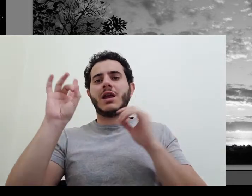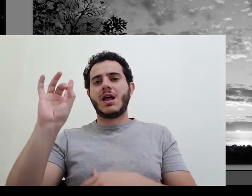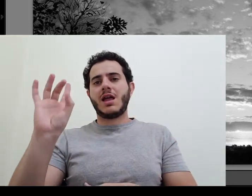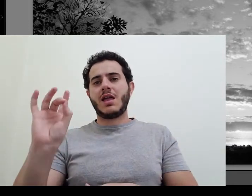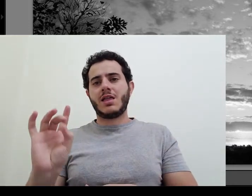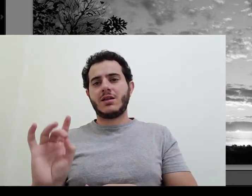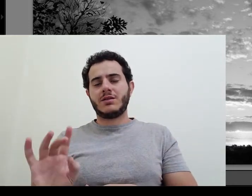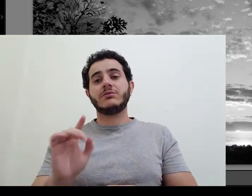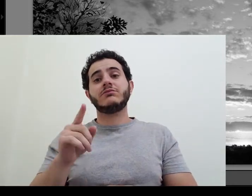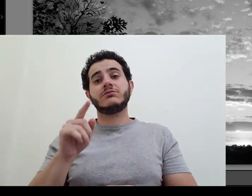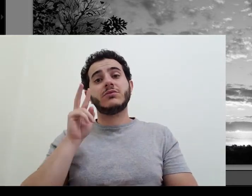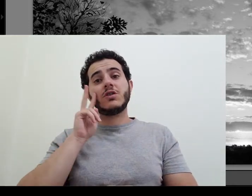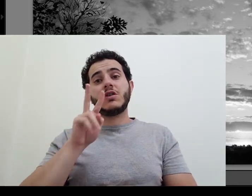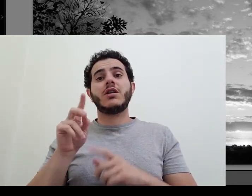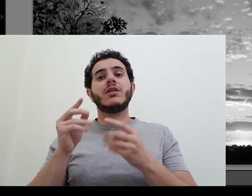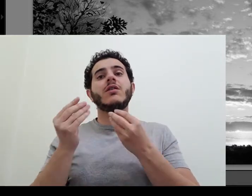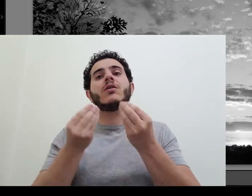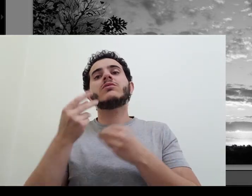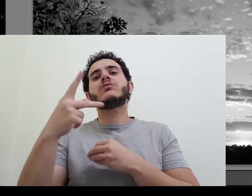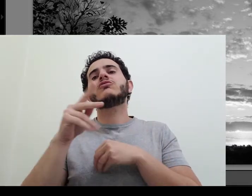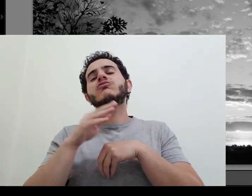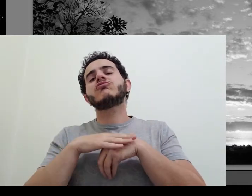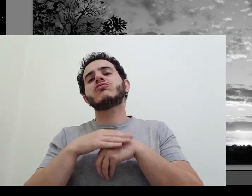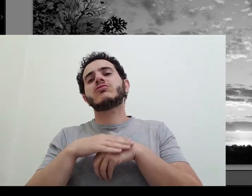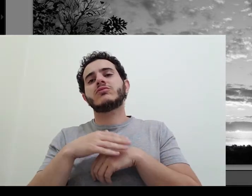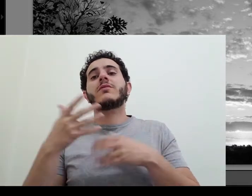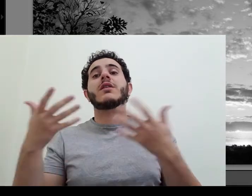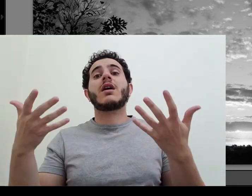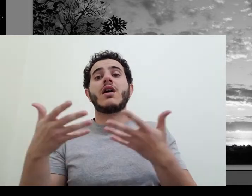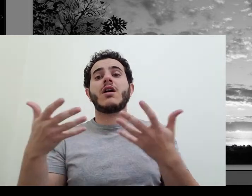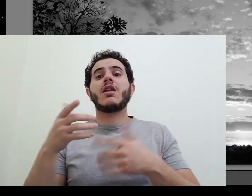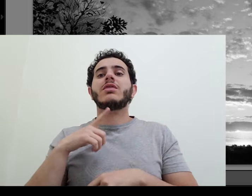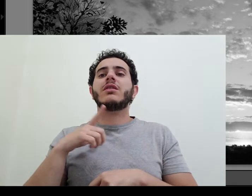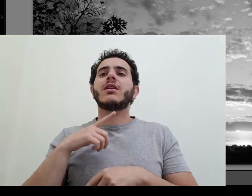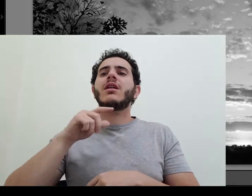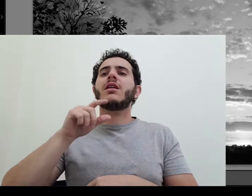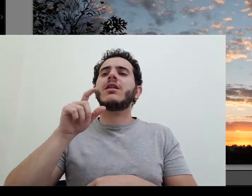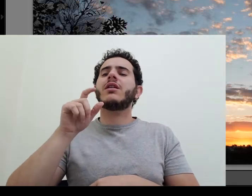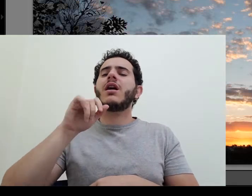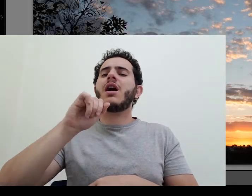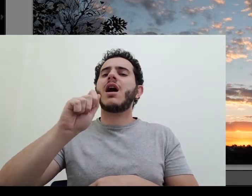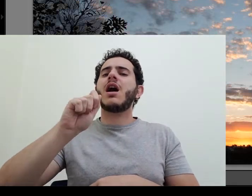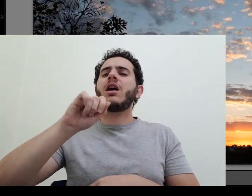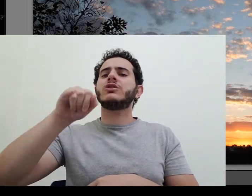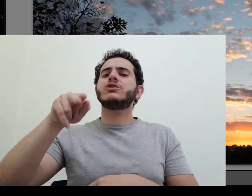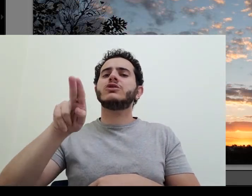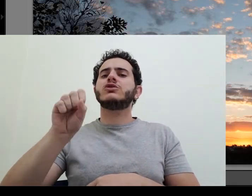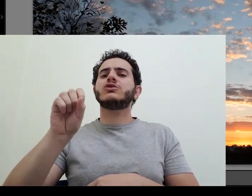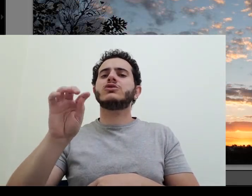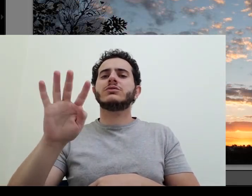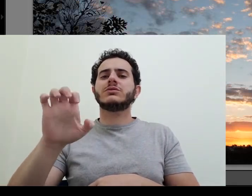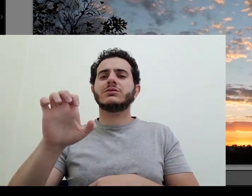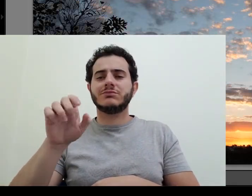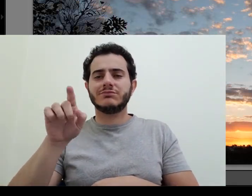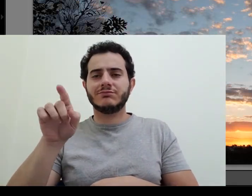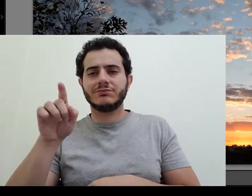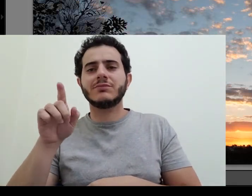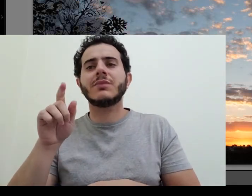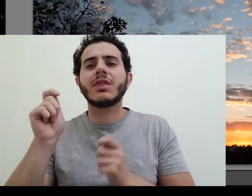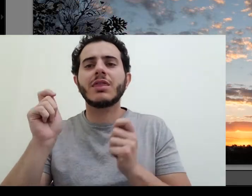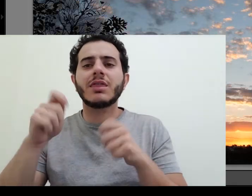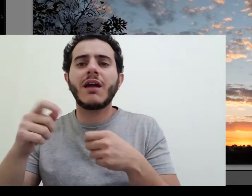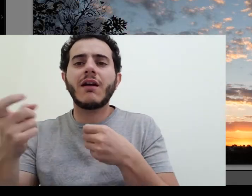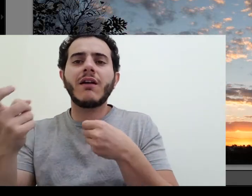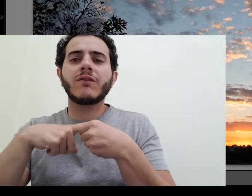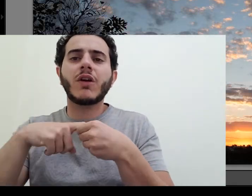um duplo clique na palavra saturação ou em qualquer uma dessas palavras aqui dos ajustes, você consegue fazer